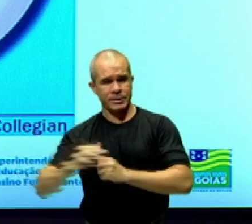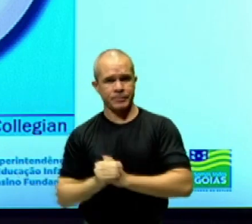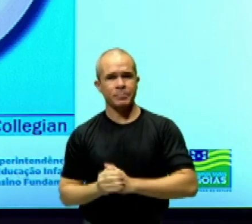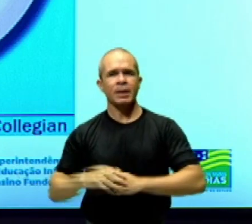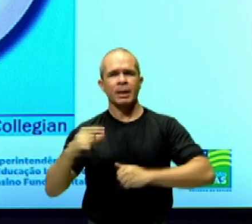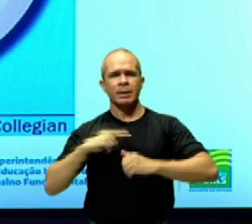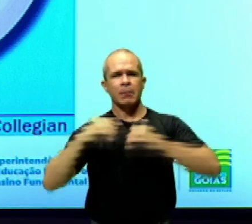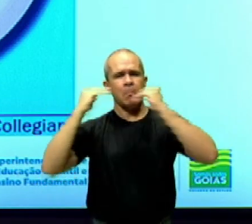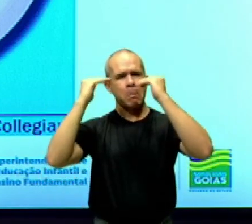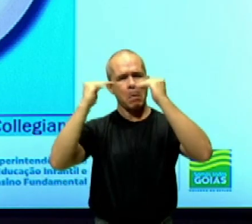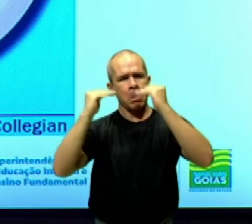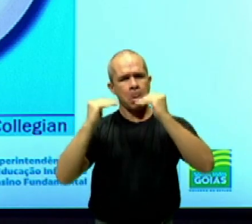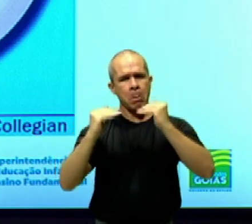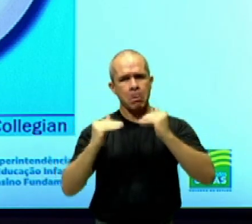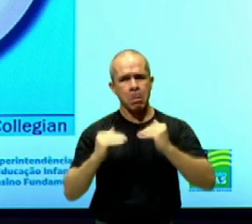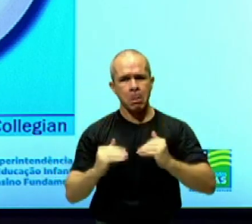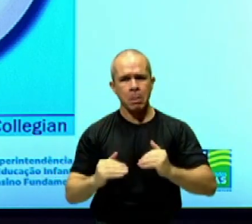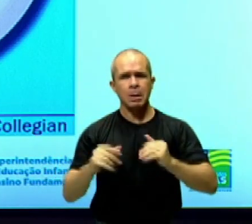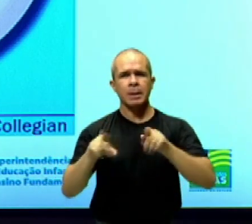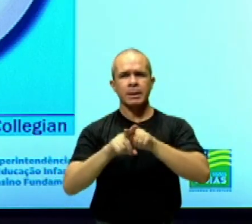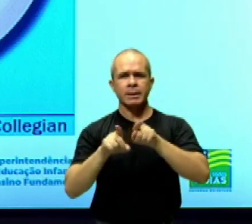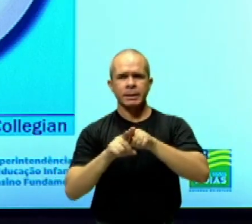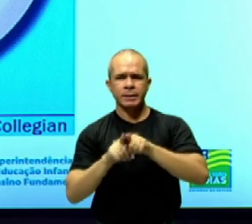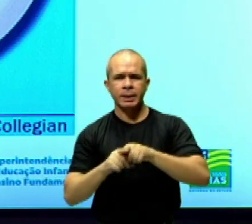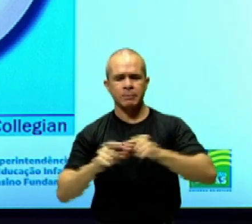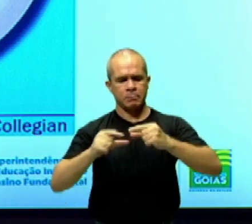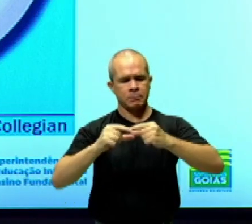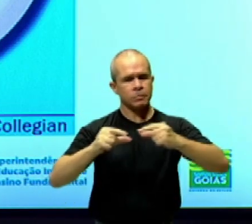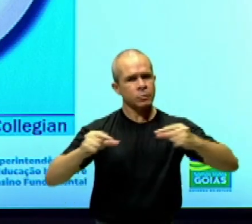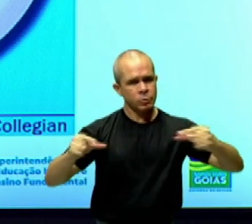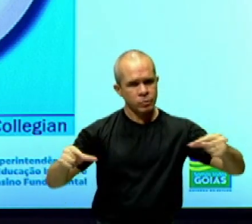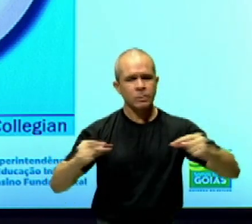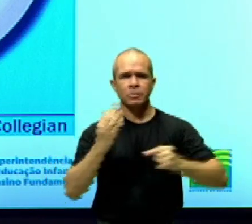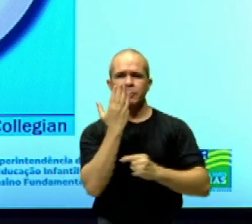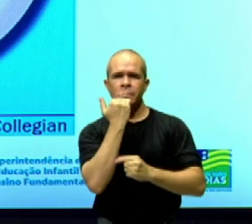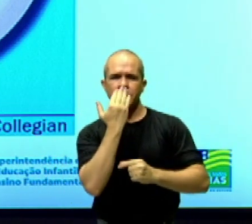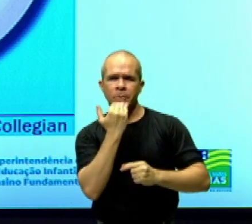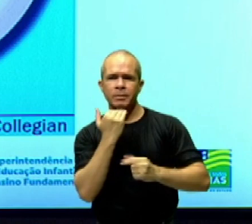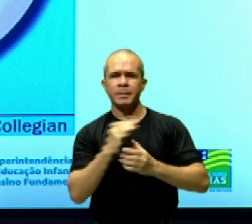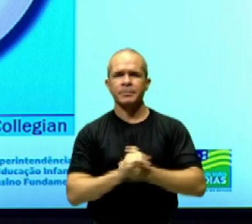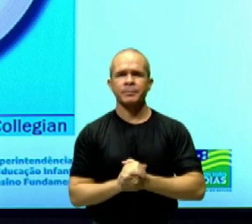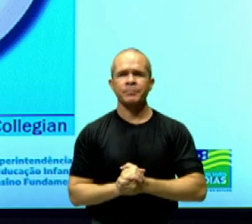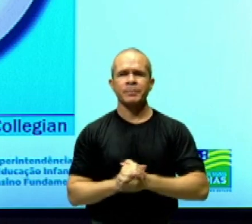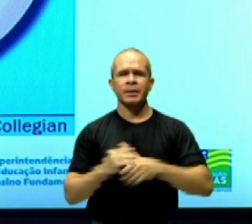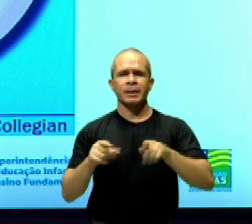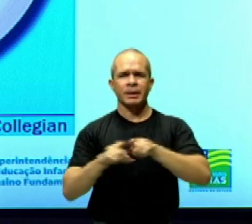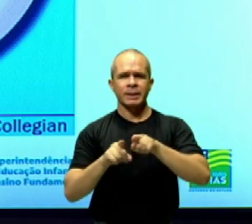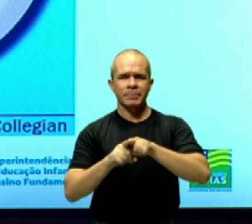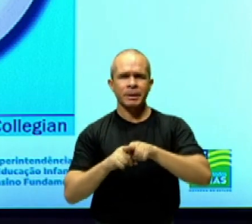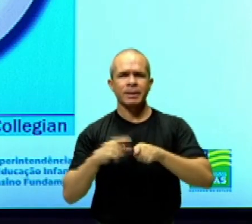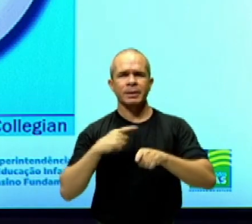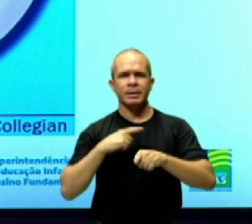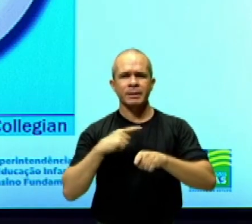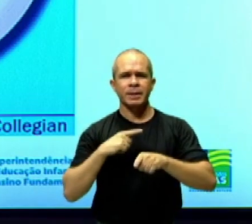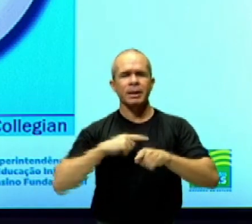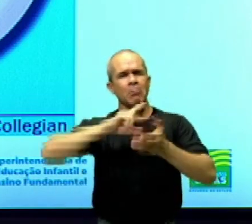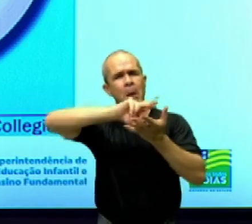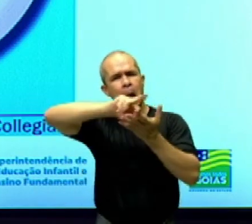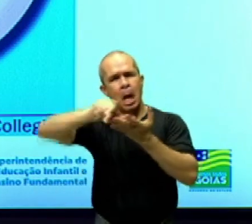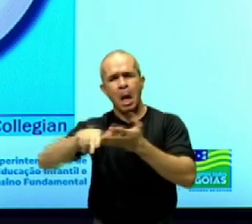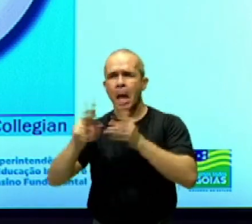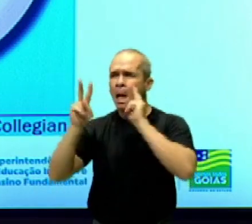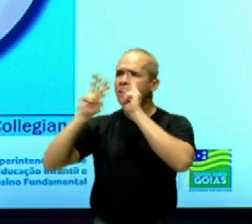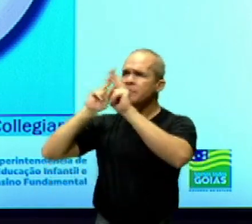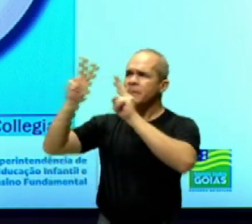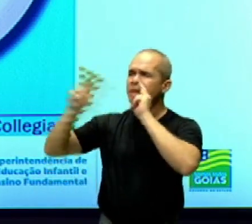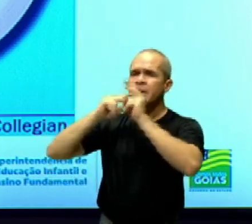Gatorade, granola bar, cream crackers and peanut butter, turkey and cheese wrap. Então você vai